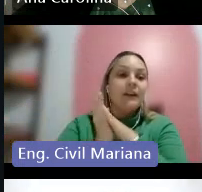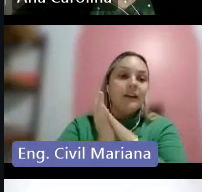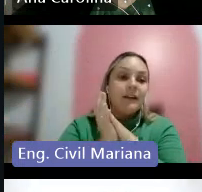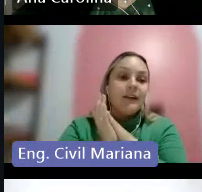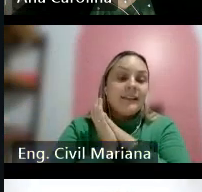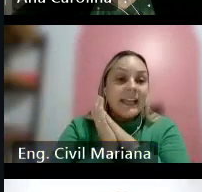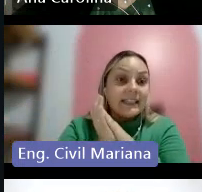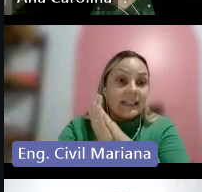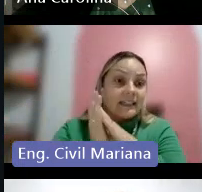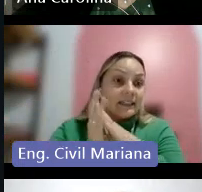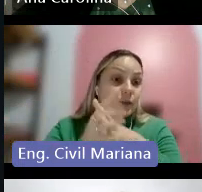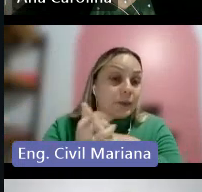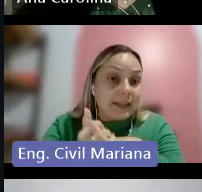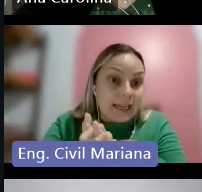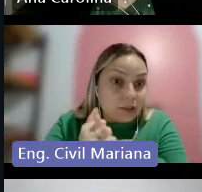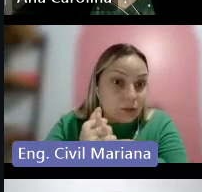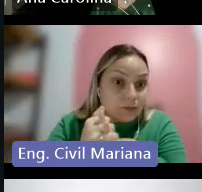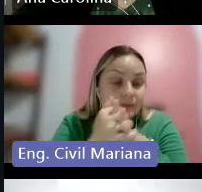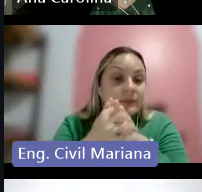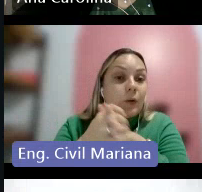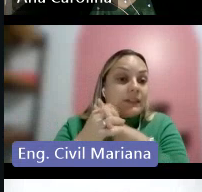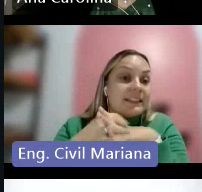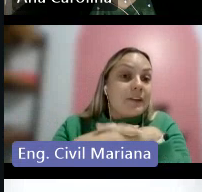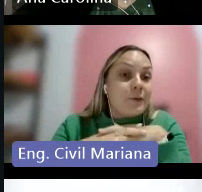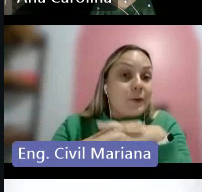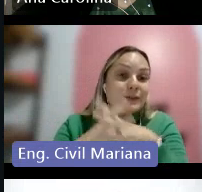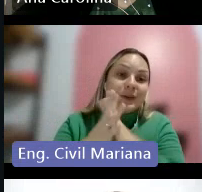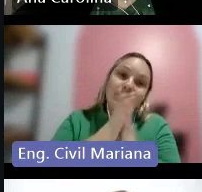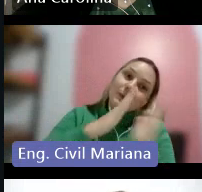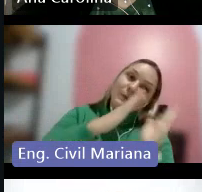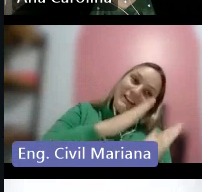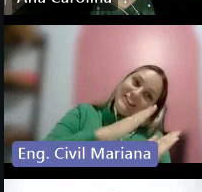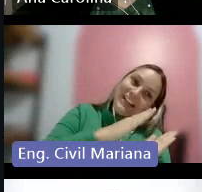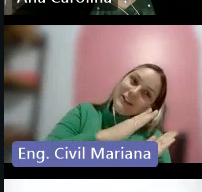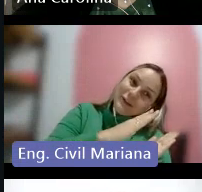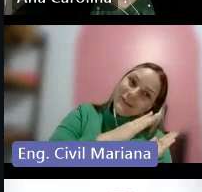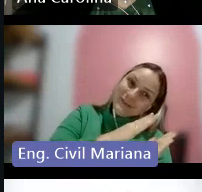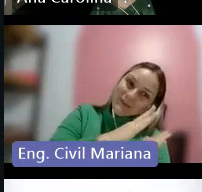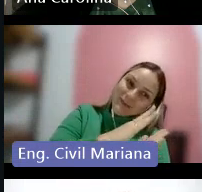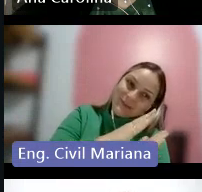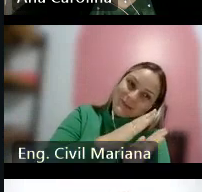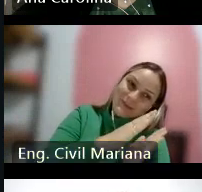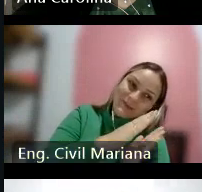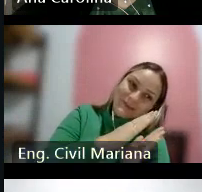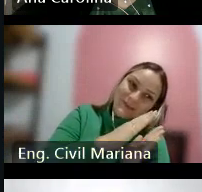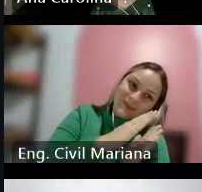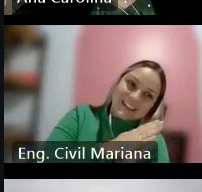carro. Tem essa questão do banhado, que quando eles estavam construindo, o prédio deitou.